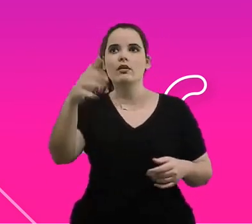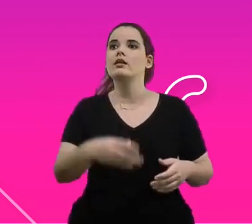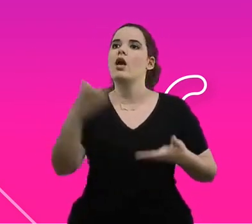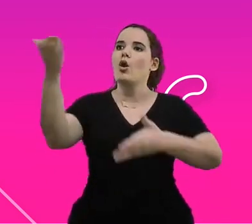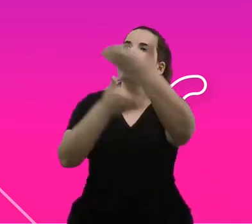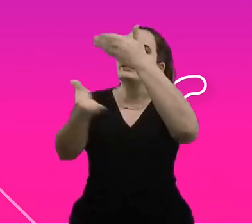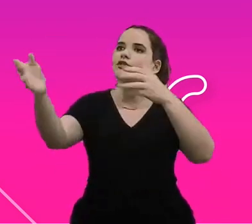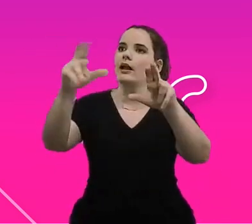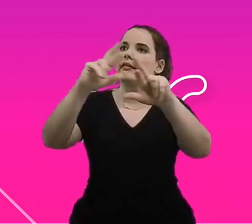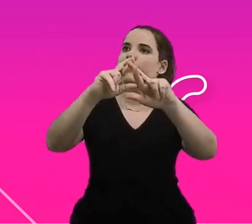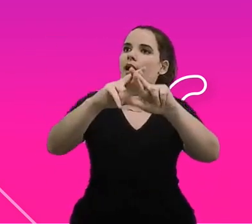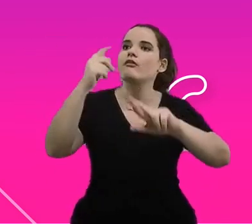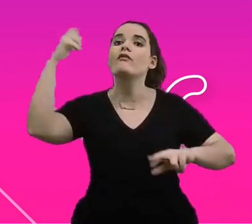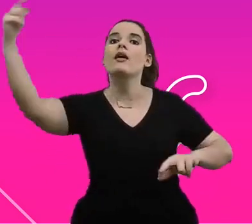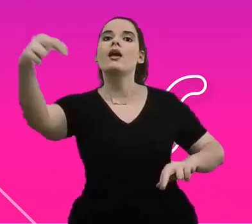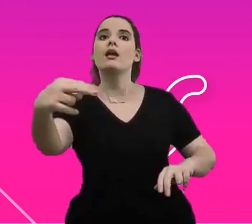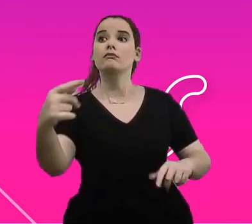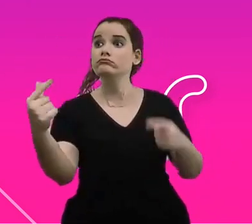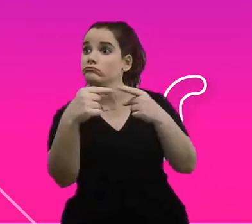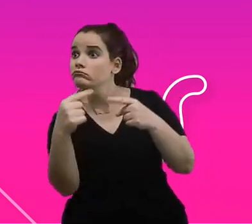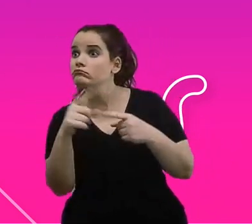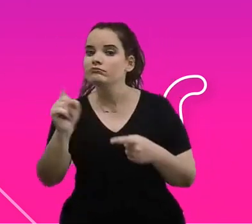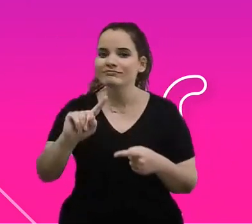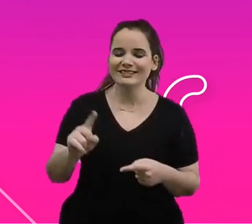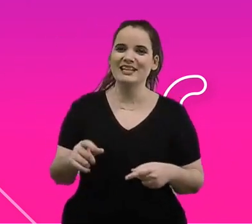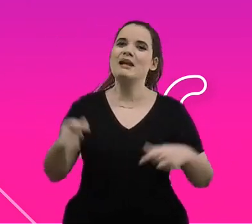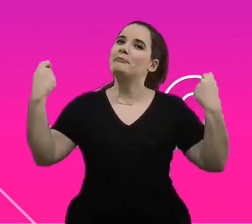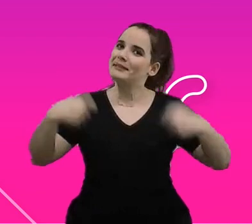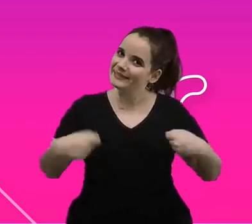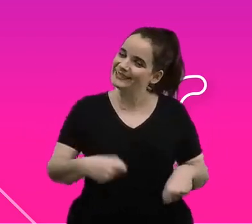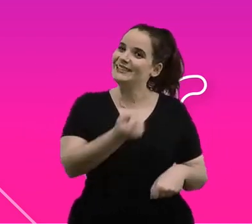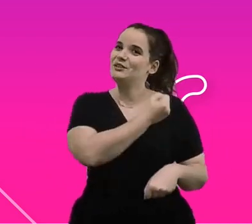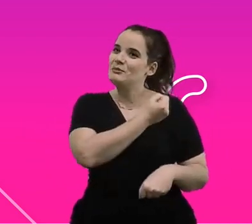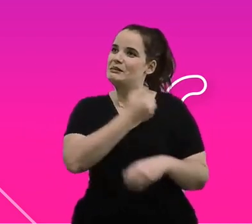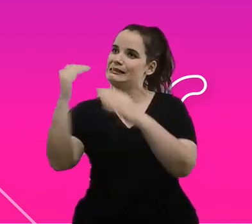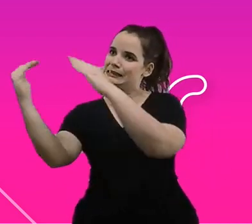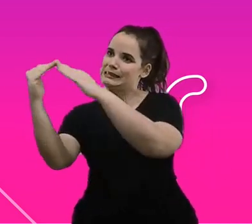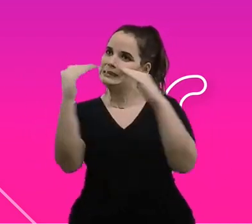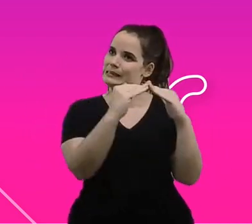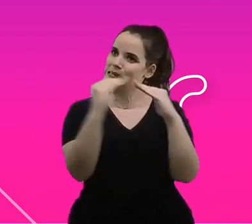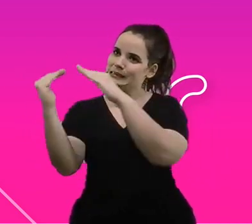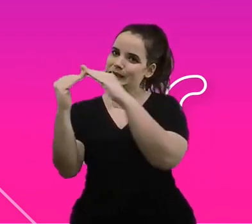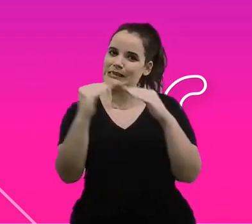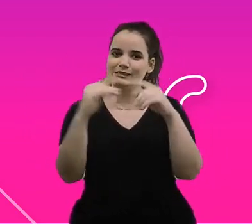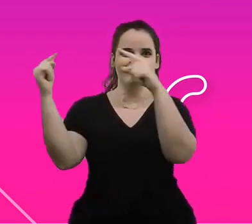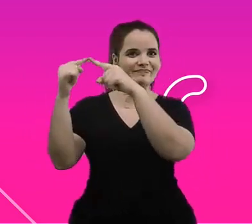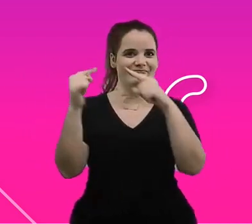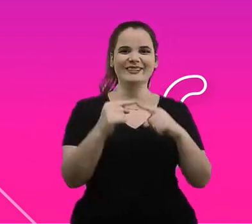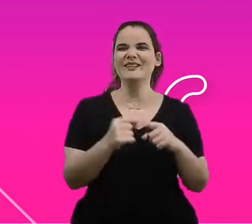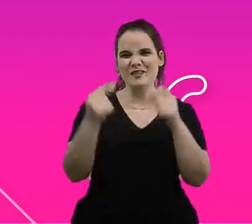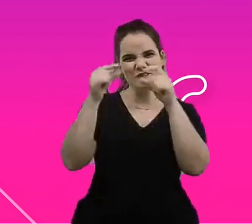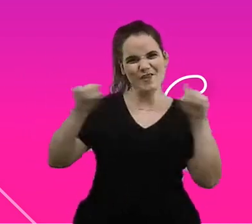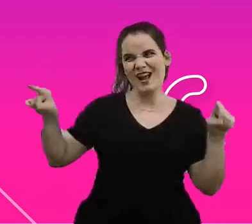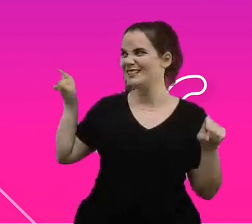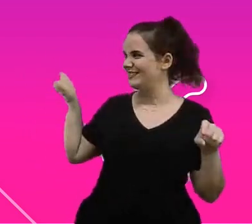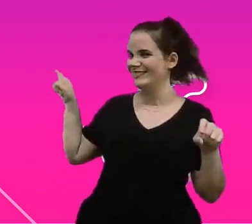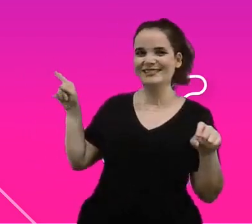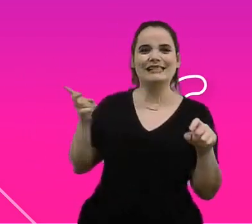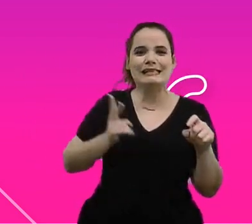como é que vocês conseguiram fazer isso com tanta rapidez e como, claro, a metodologia ajuda, né, e ajuda com